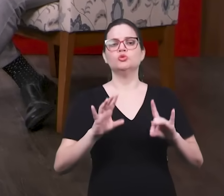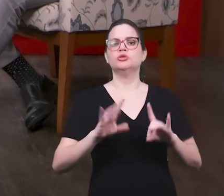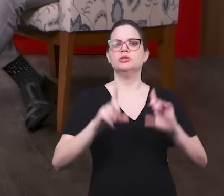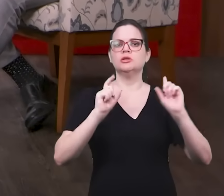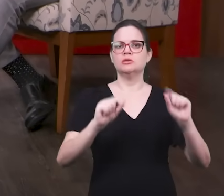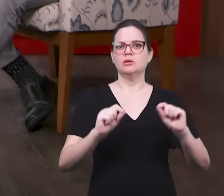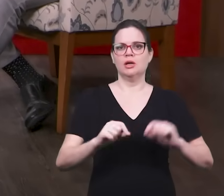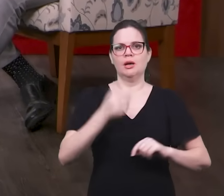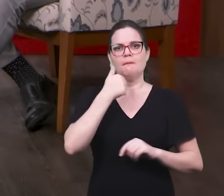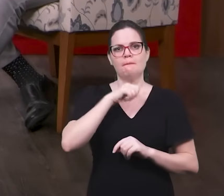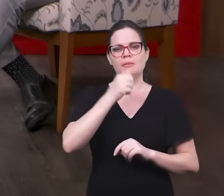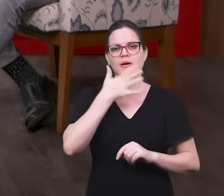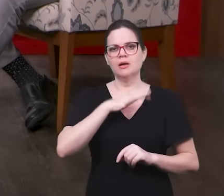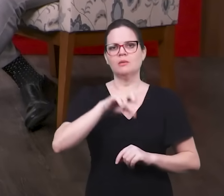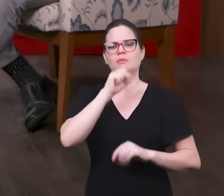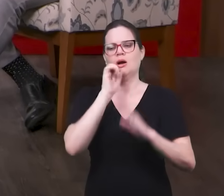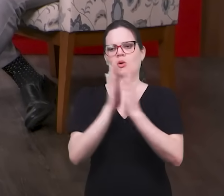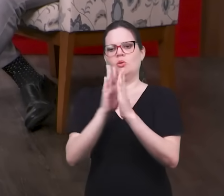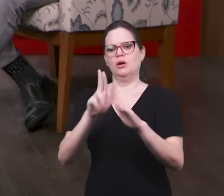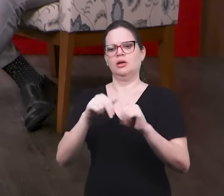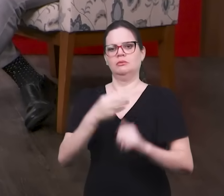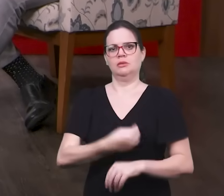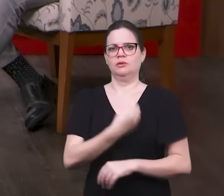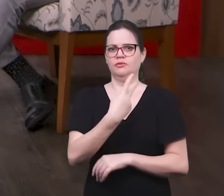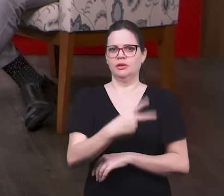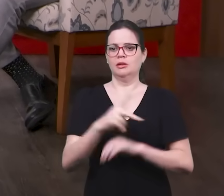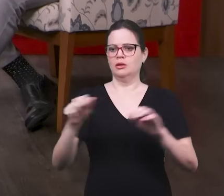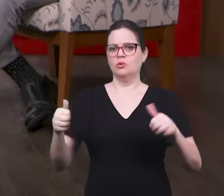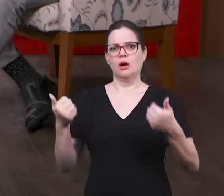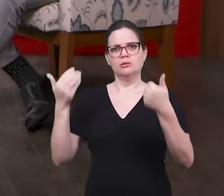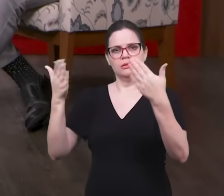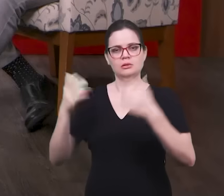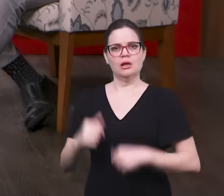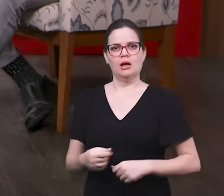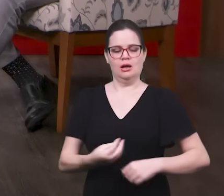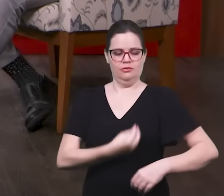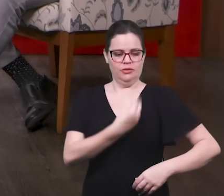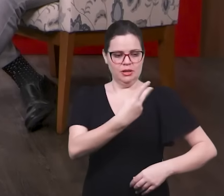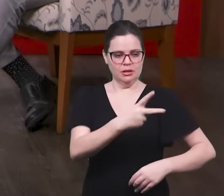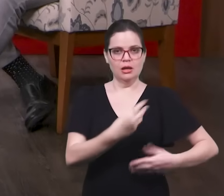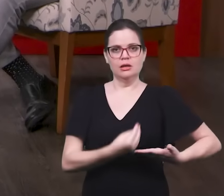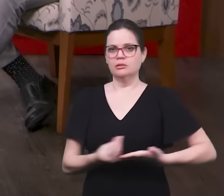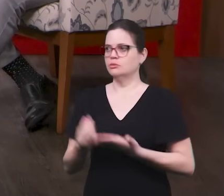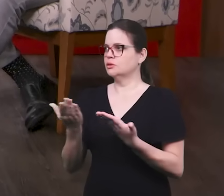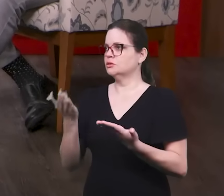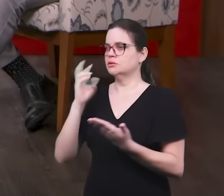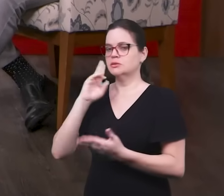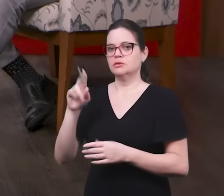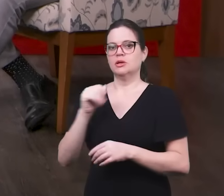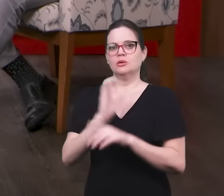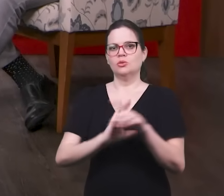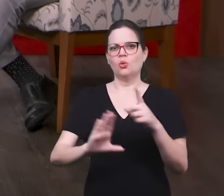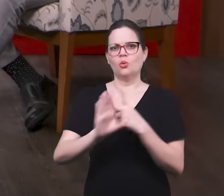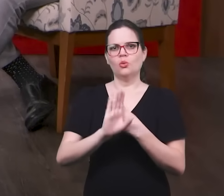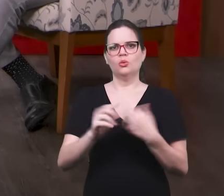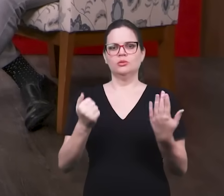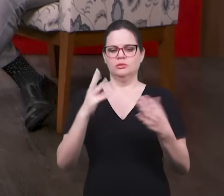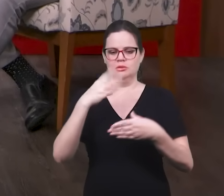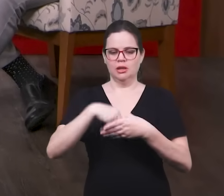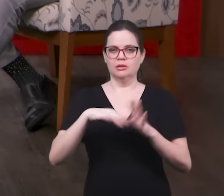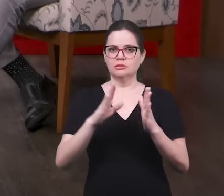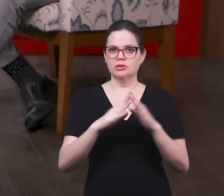filho no altar, em jejum, em oração, indo para a igreja, o culto no lar, o almoço, onde a palavra